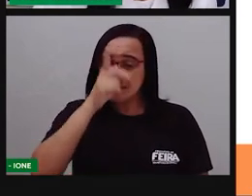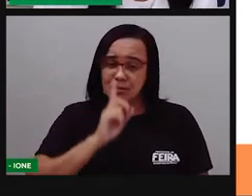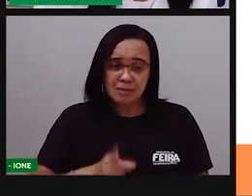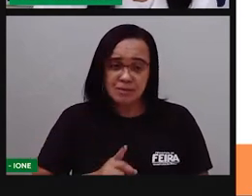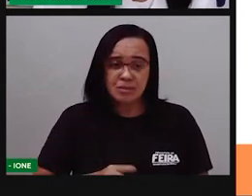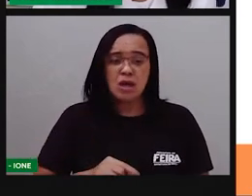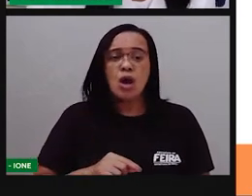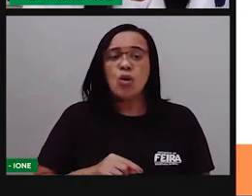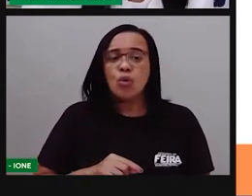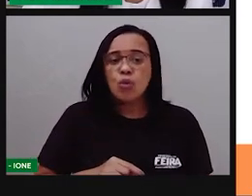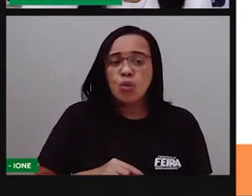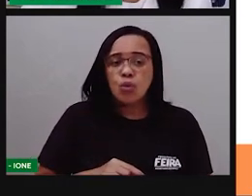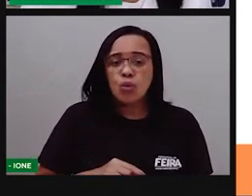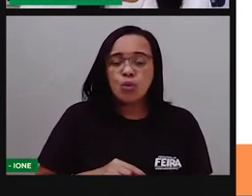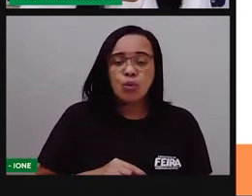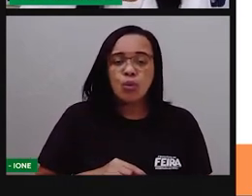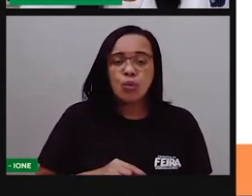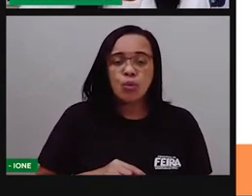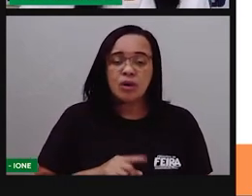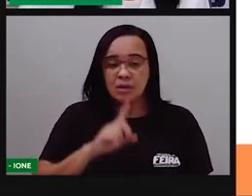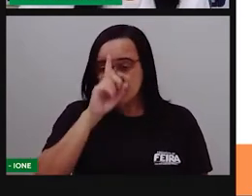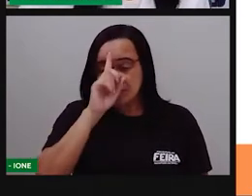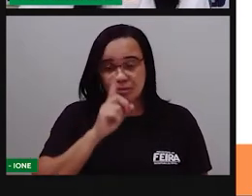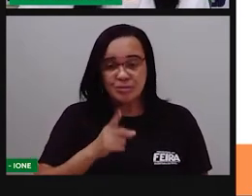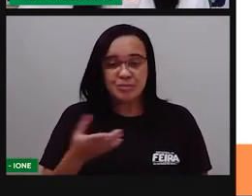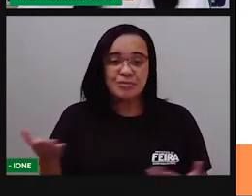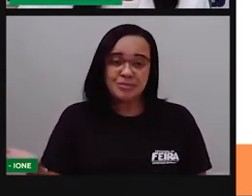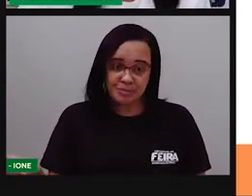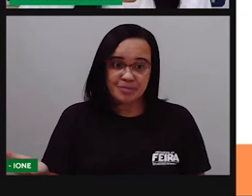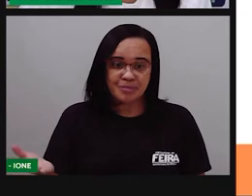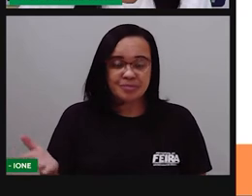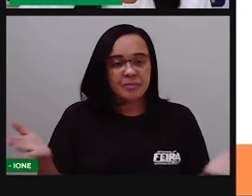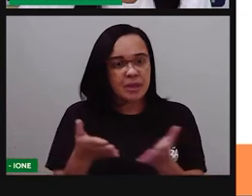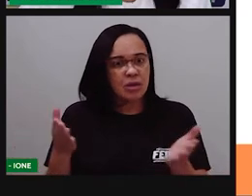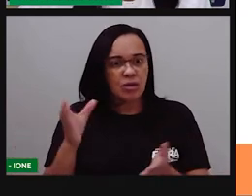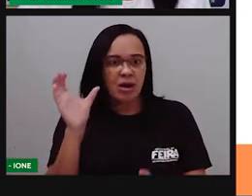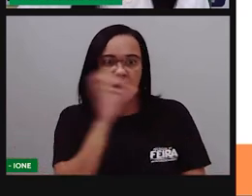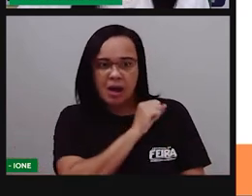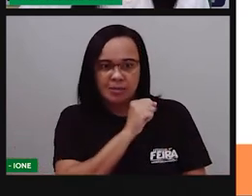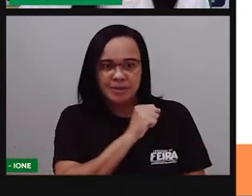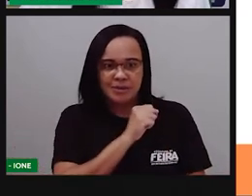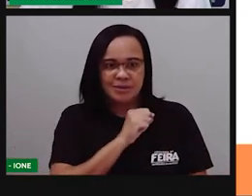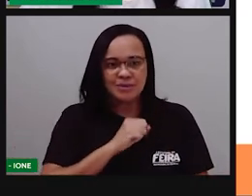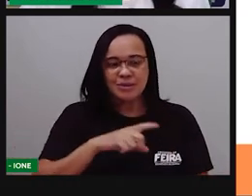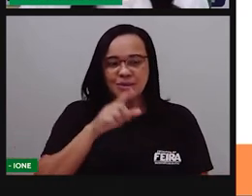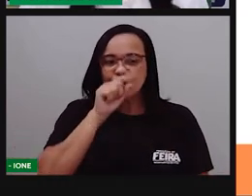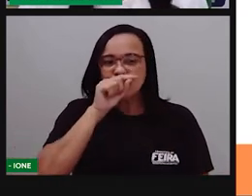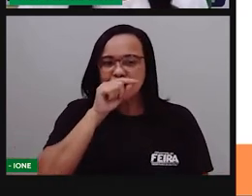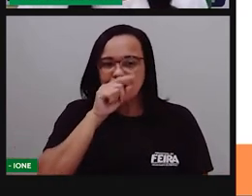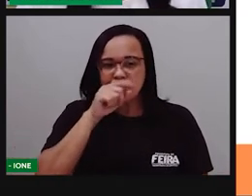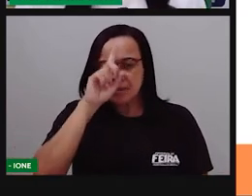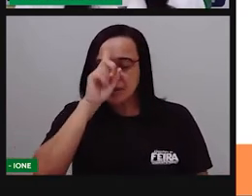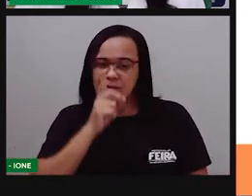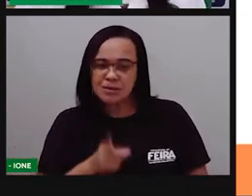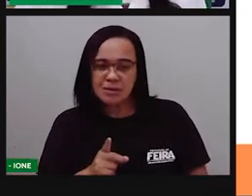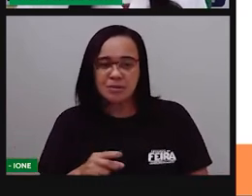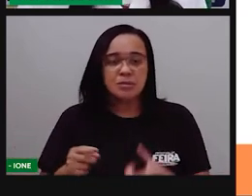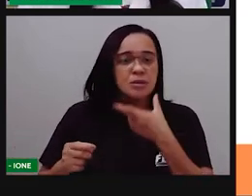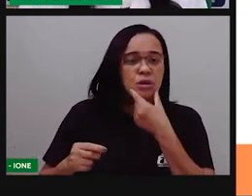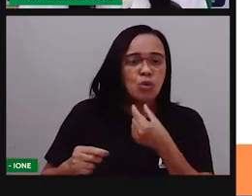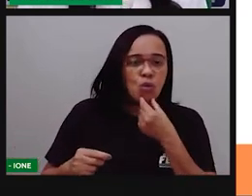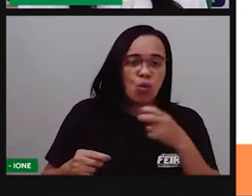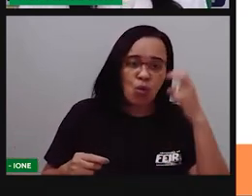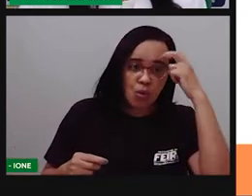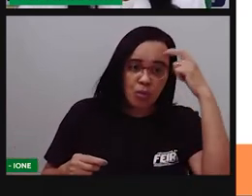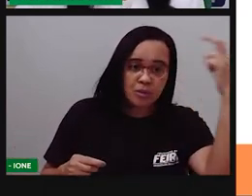assobiar e olha só e mais rápido o sabiá não sabia que